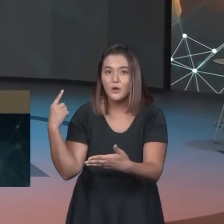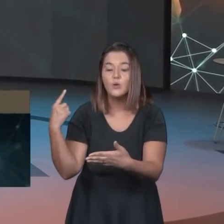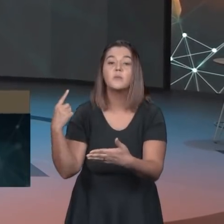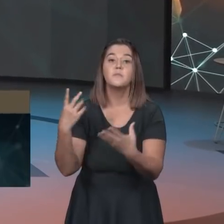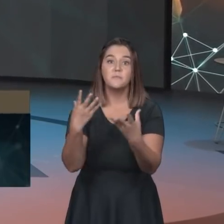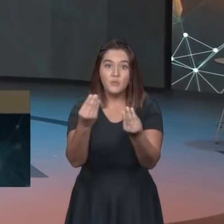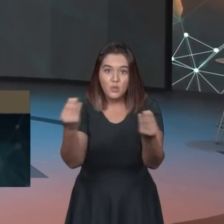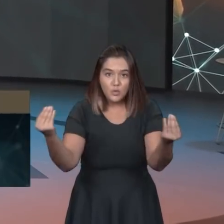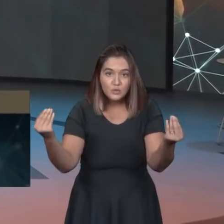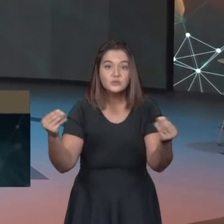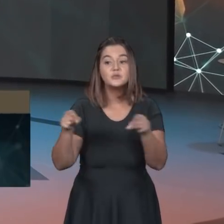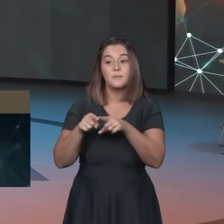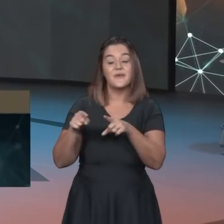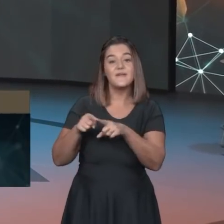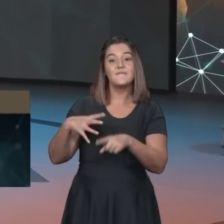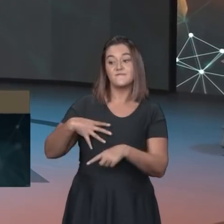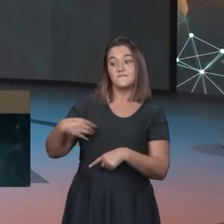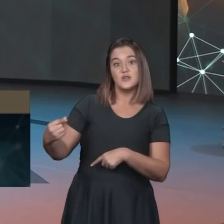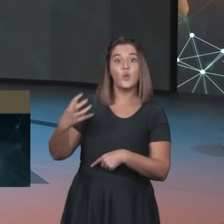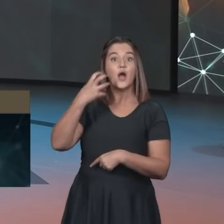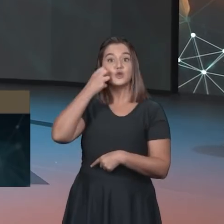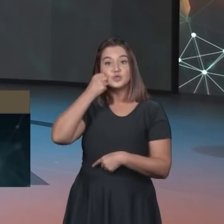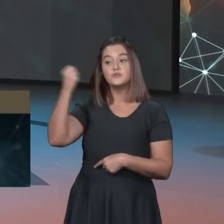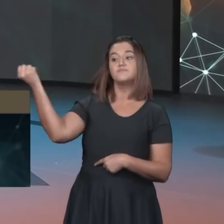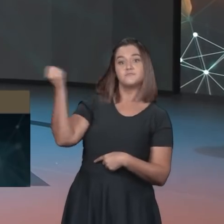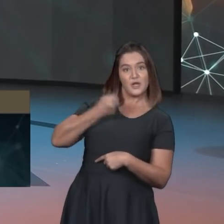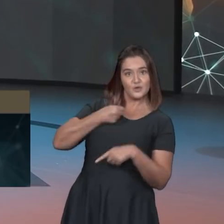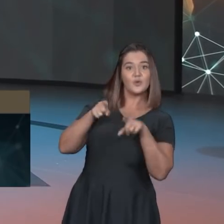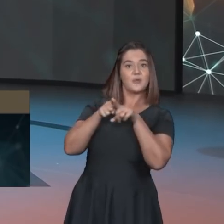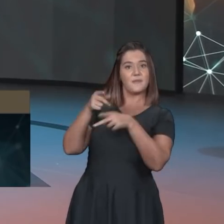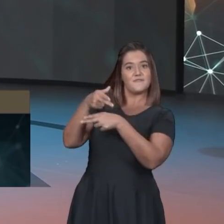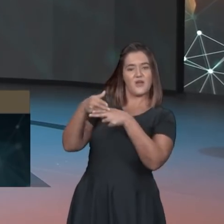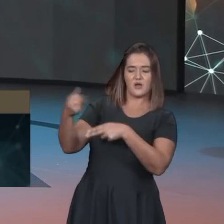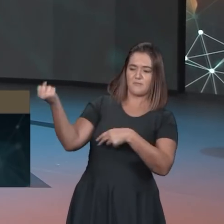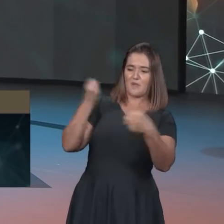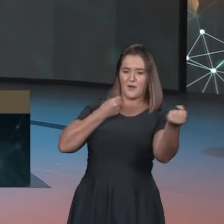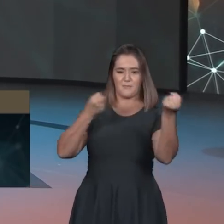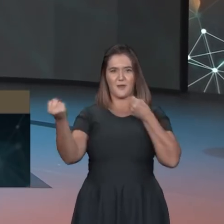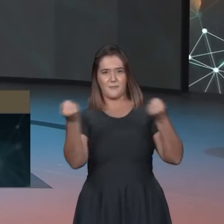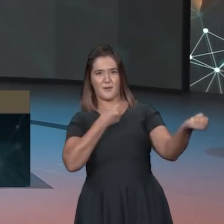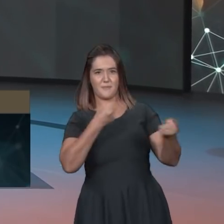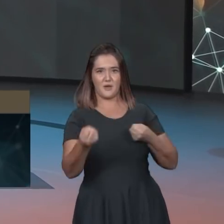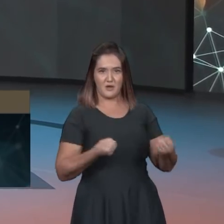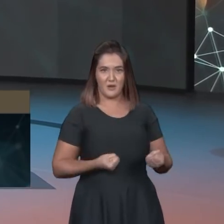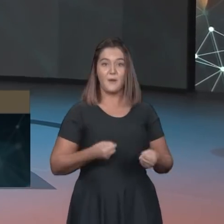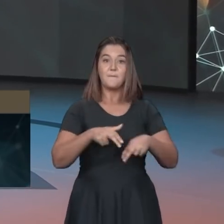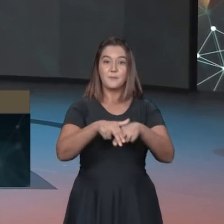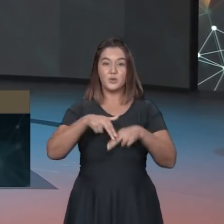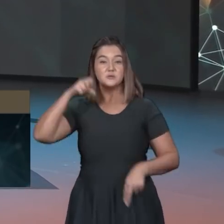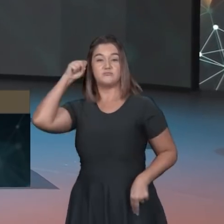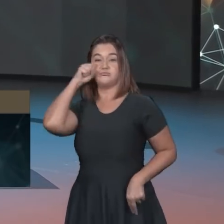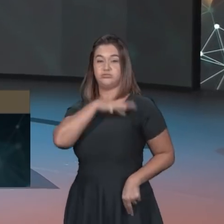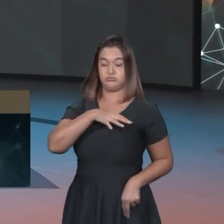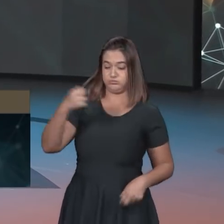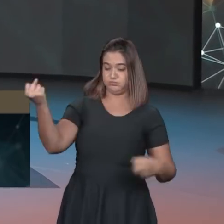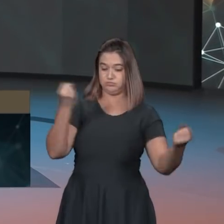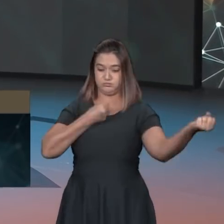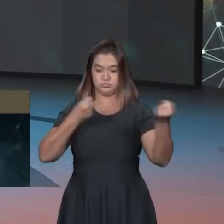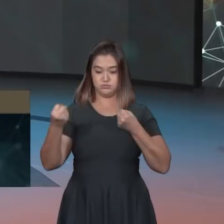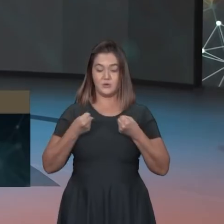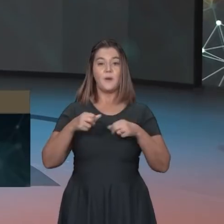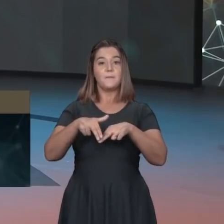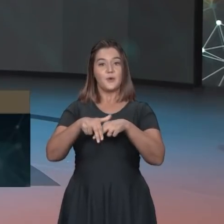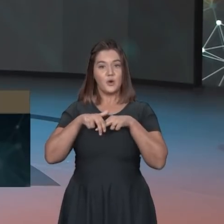seu filho adotivo, estava junto com os homens que o apunhalaram. Por isso que tem aquela expressão, ele foi brutalmente assassinado, ele